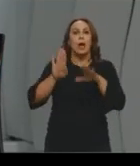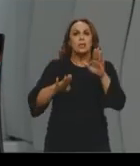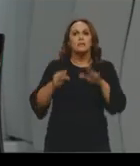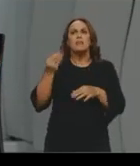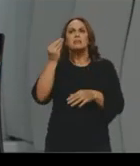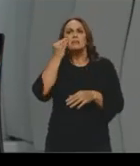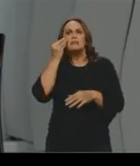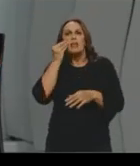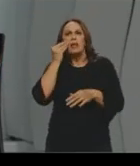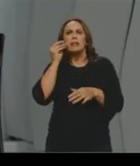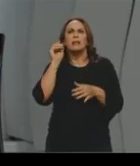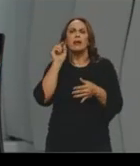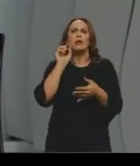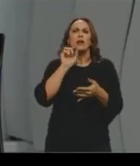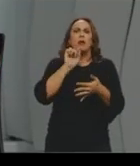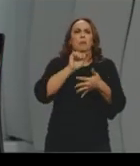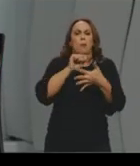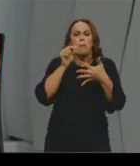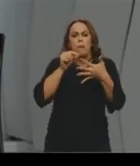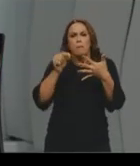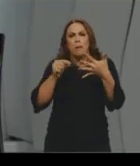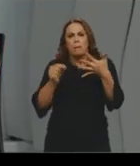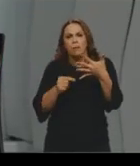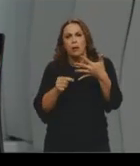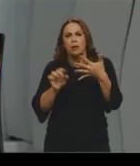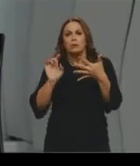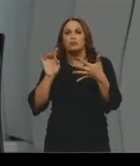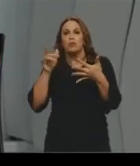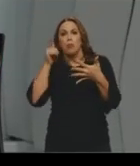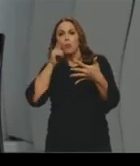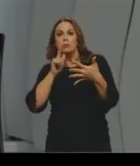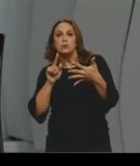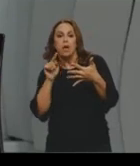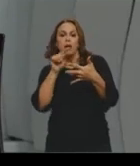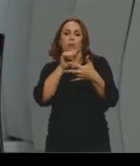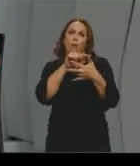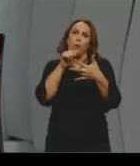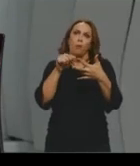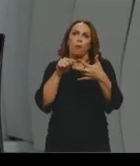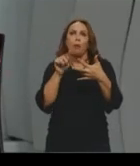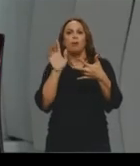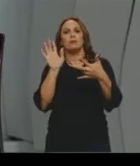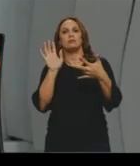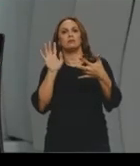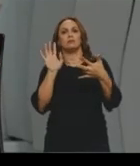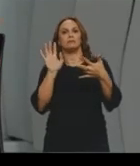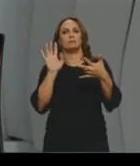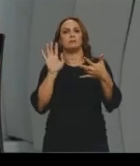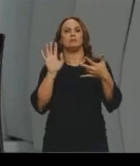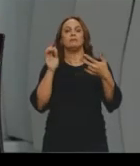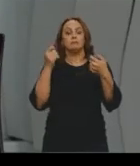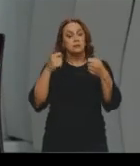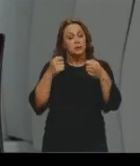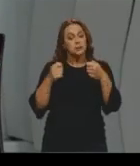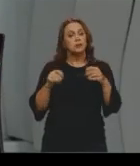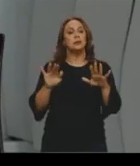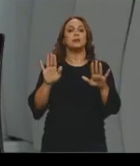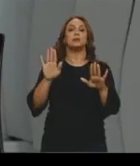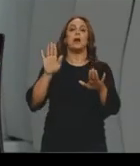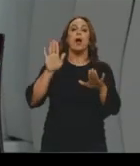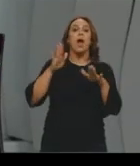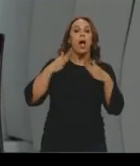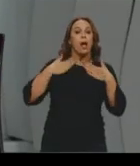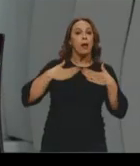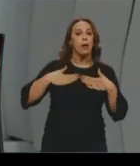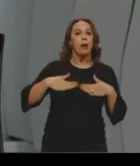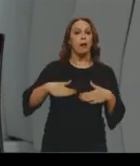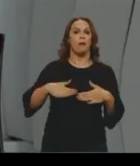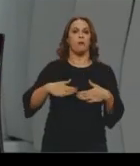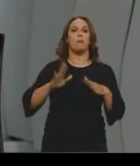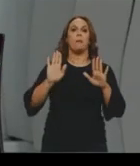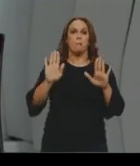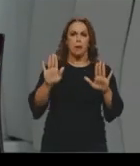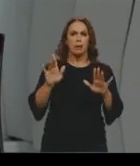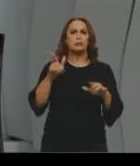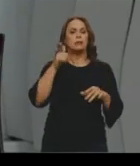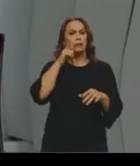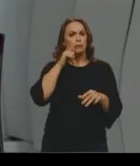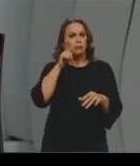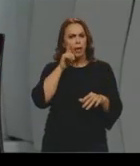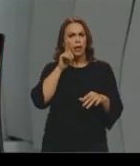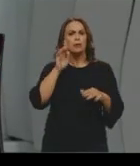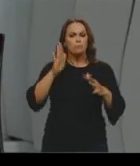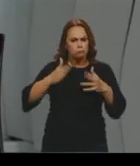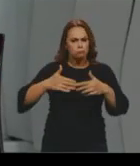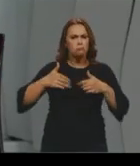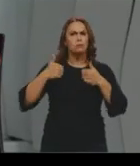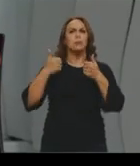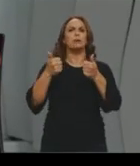da gente ver a questão em pauta para ser discutida, a gente entende que há uma movimentação no sentido da gente melhorar cada dia mais. São